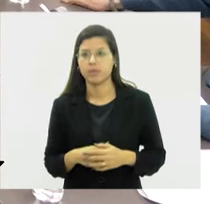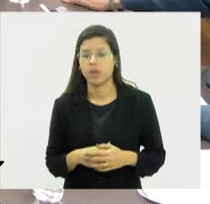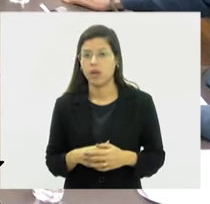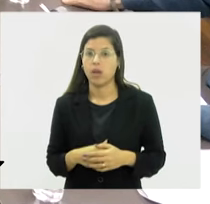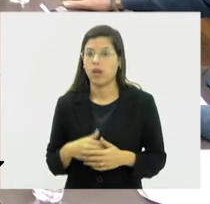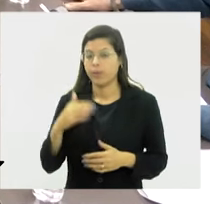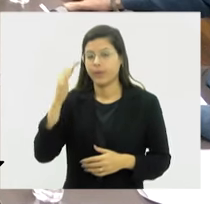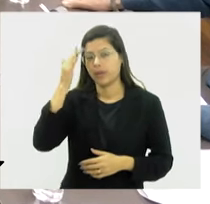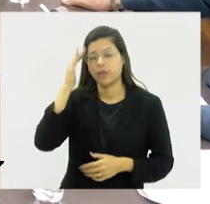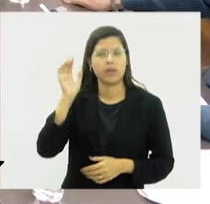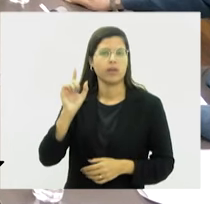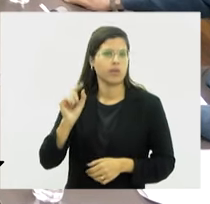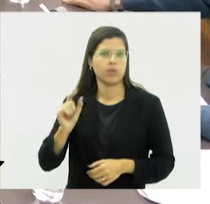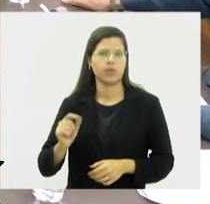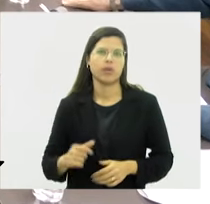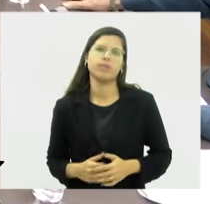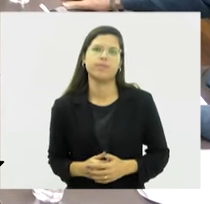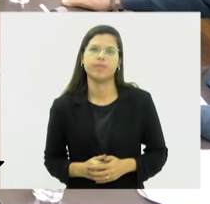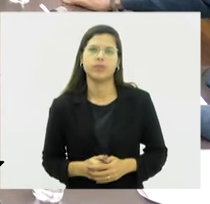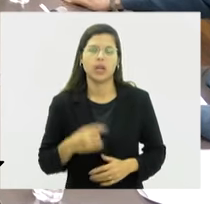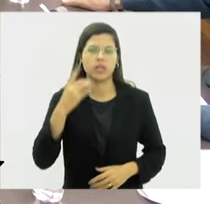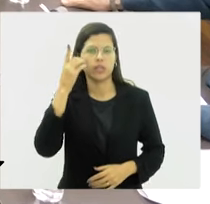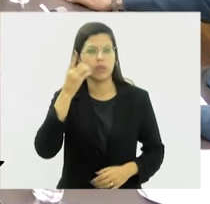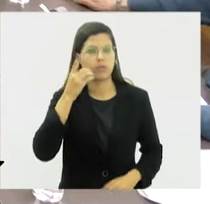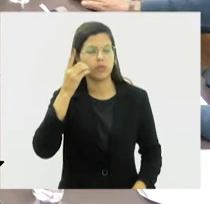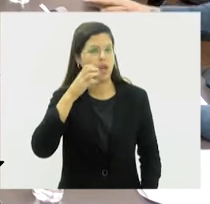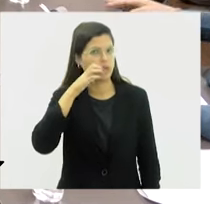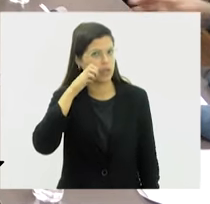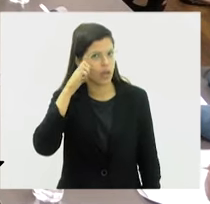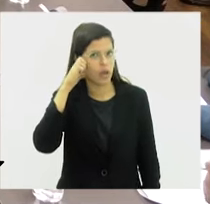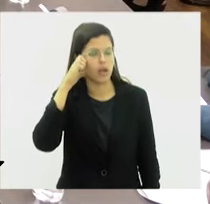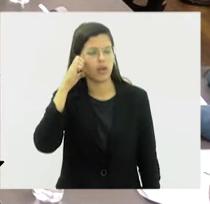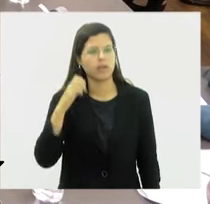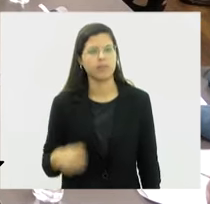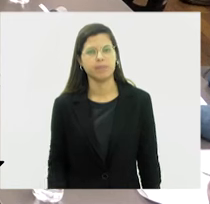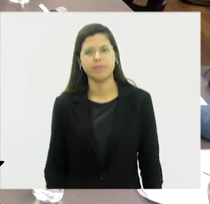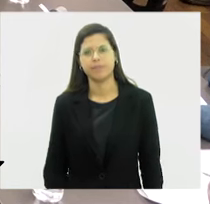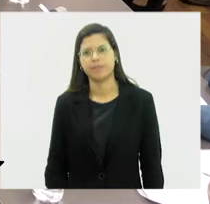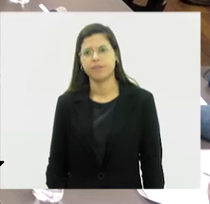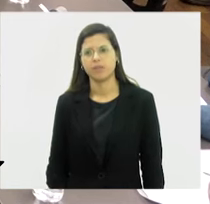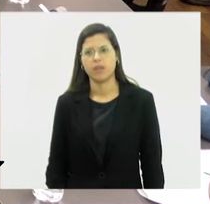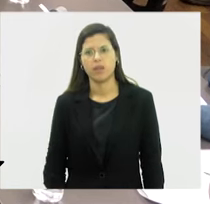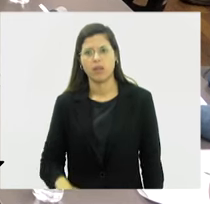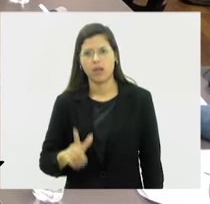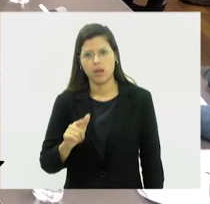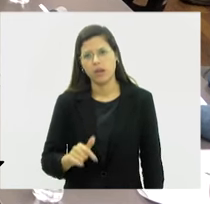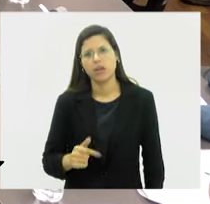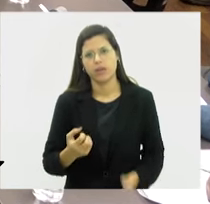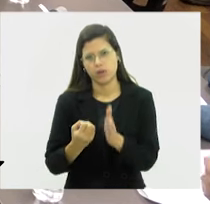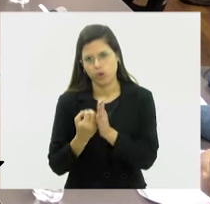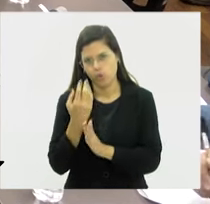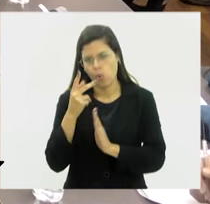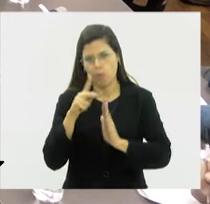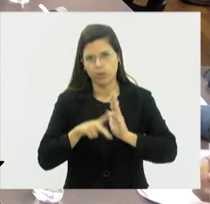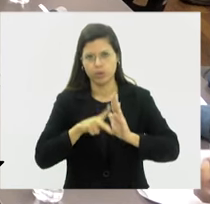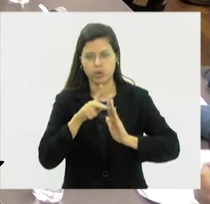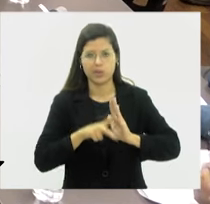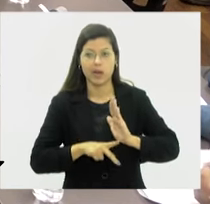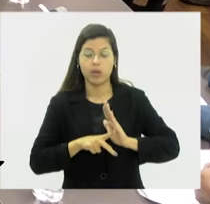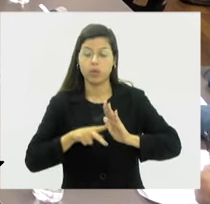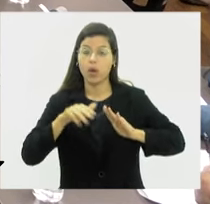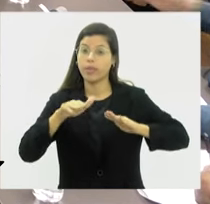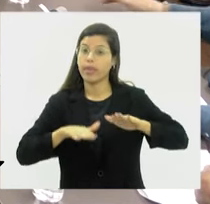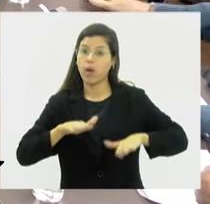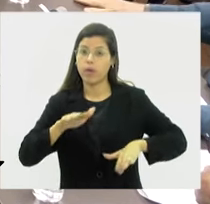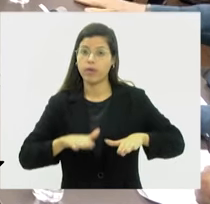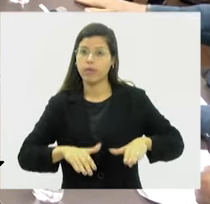entendimento, a deputada Érica Takimoto, né, que é autora do projeto, talvez